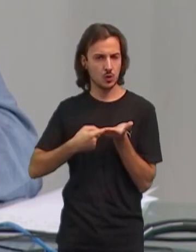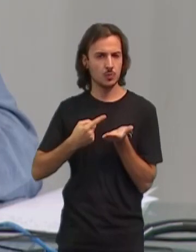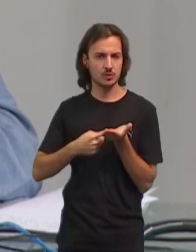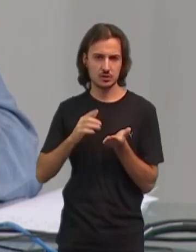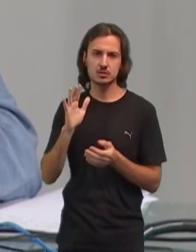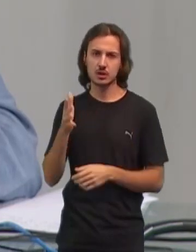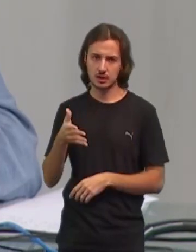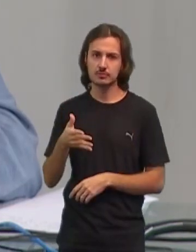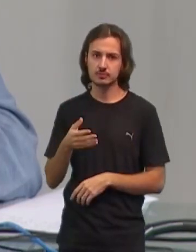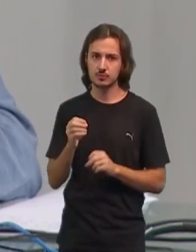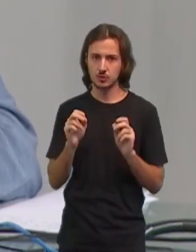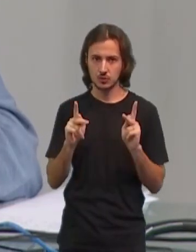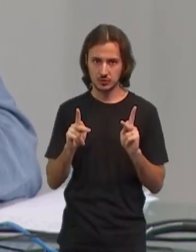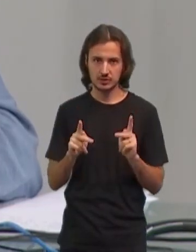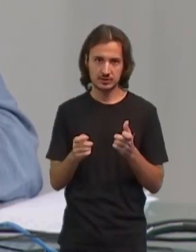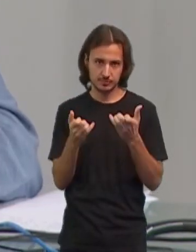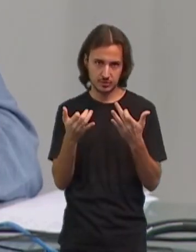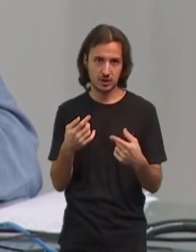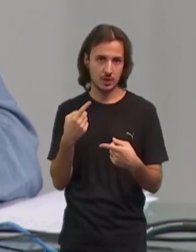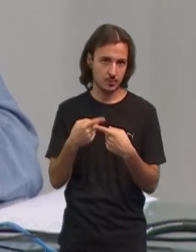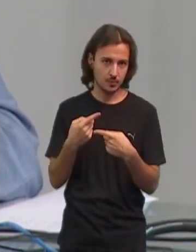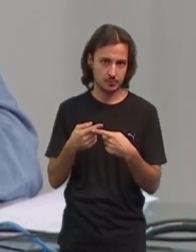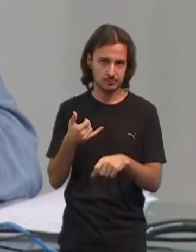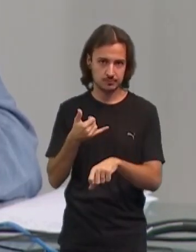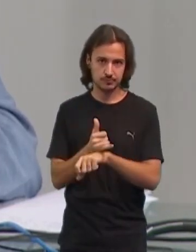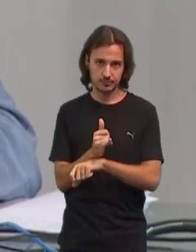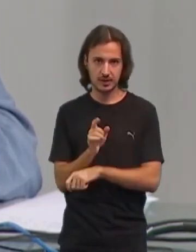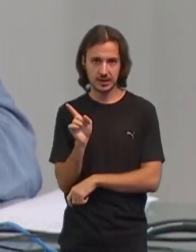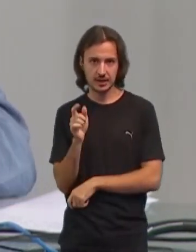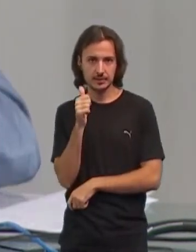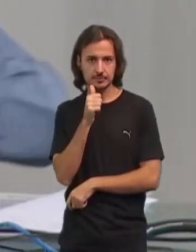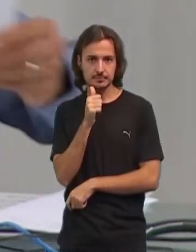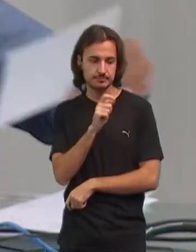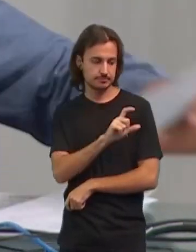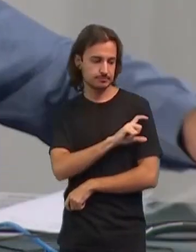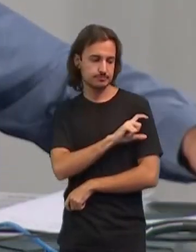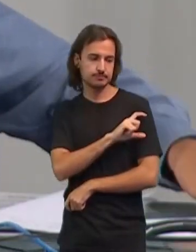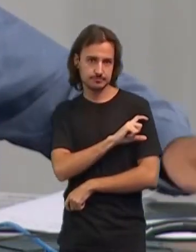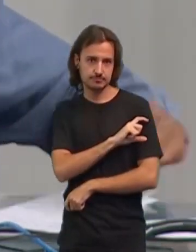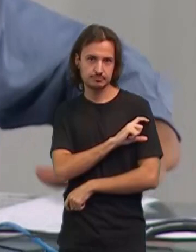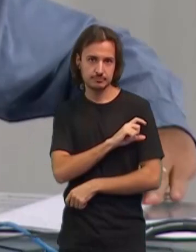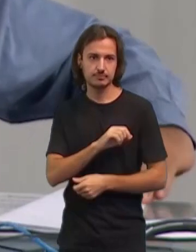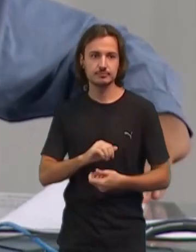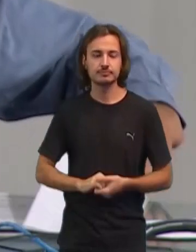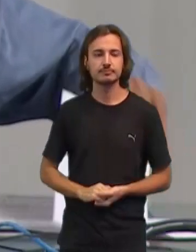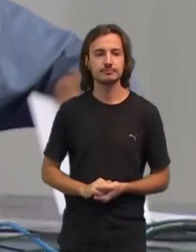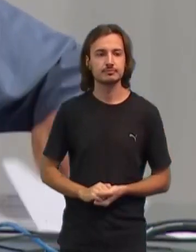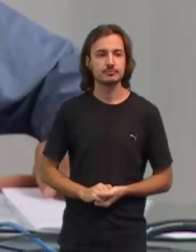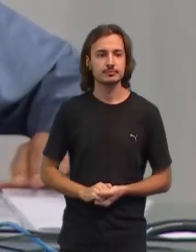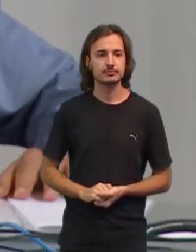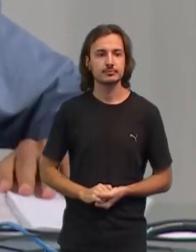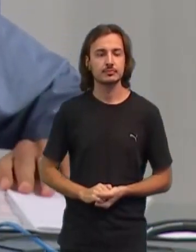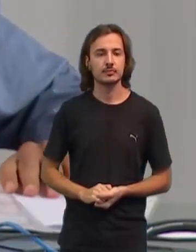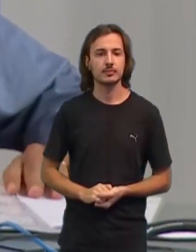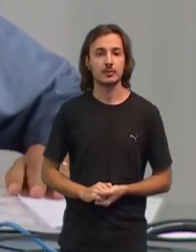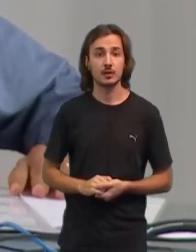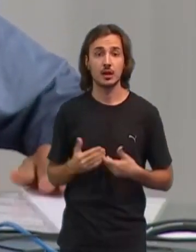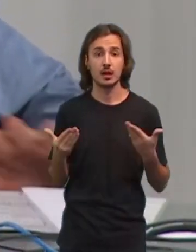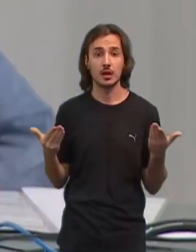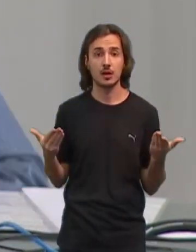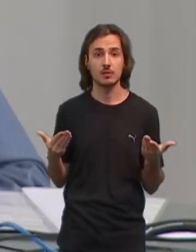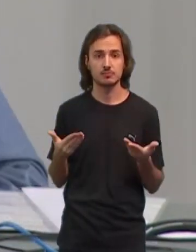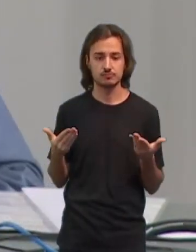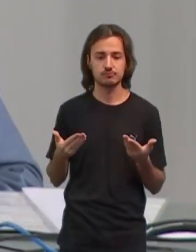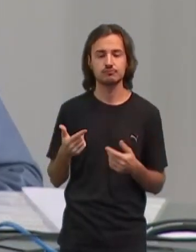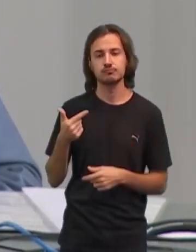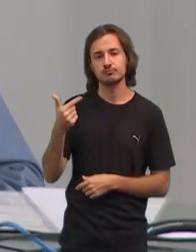devidamente justificada a não presença da vereadora Cátia Franco, protetora. Vamos, então, dar início à nossa